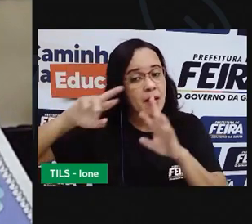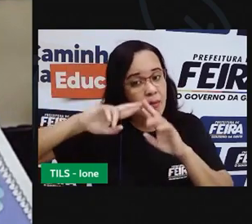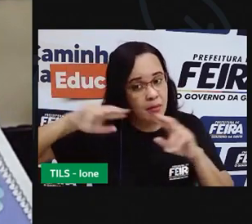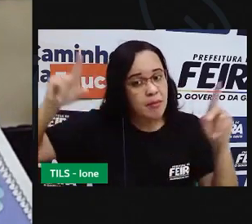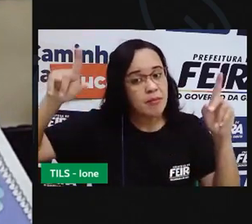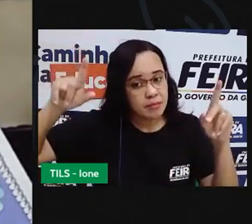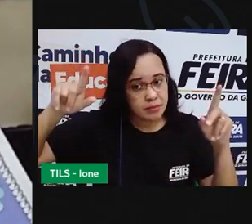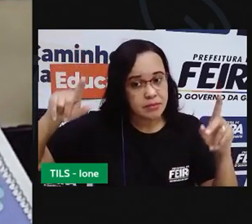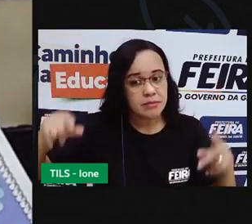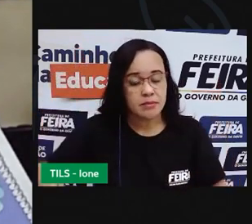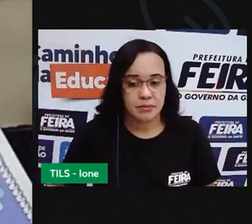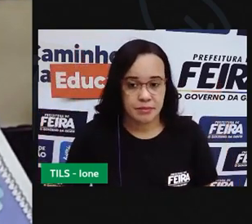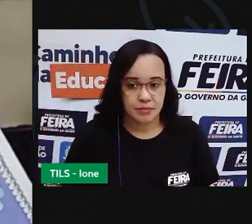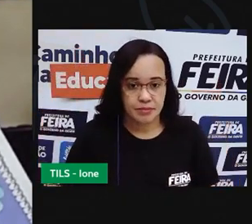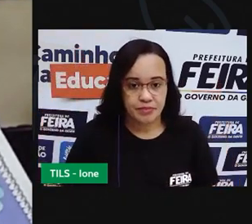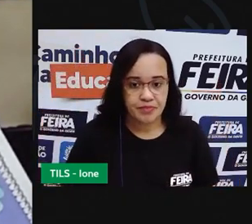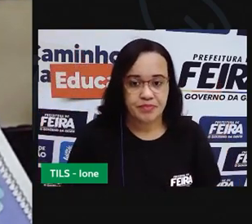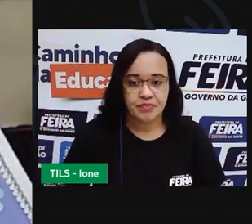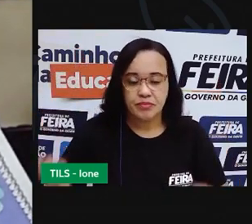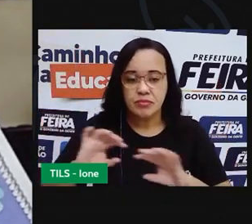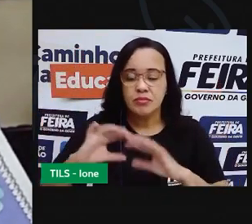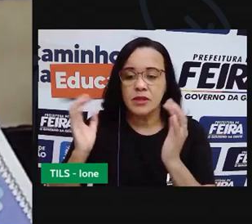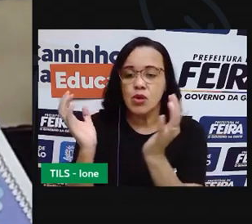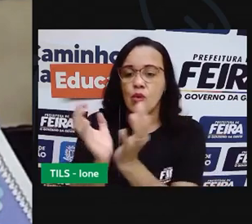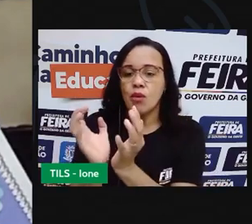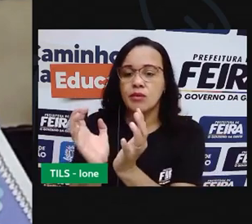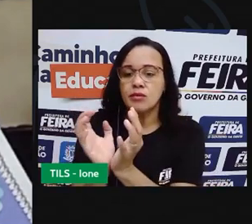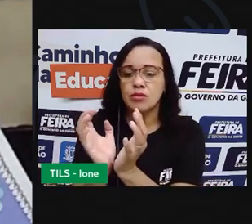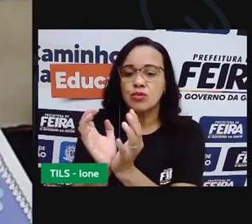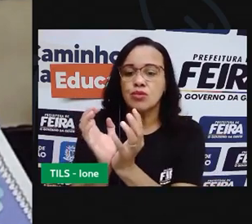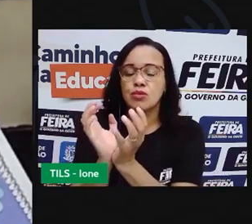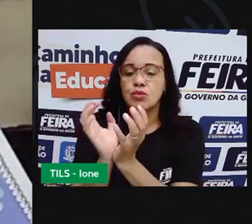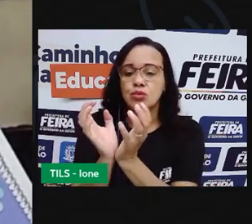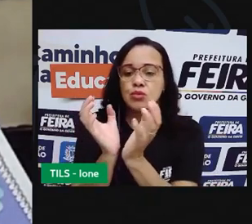Agora eu vou pegar o grupo de... Eu quero separar agora